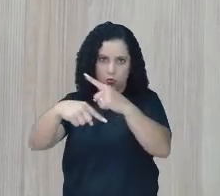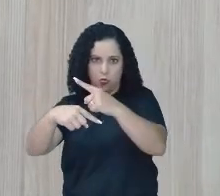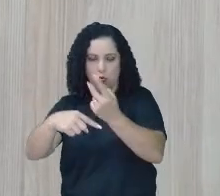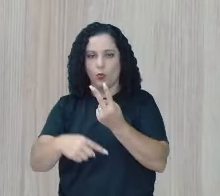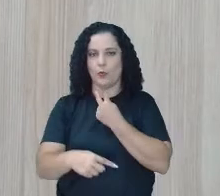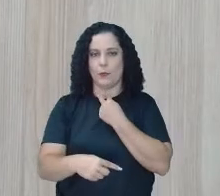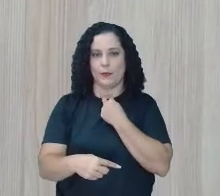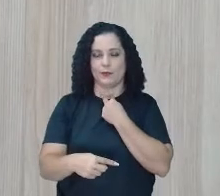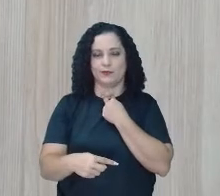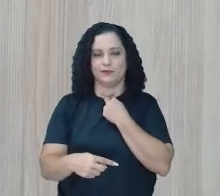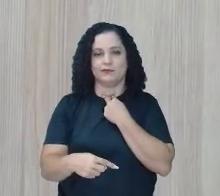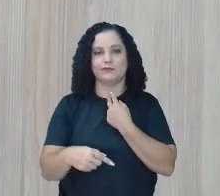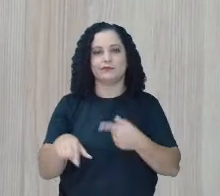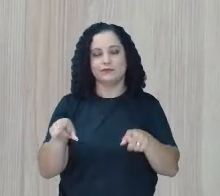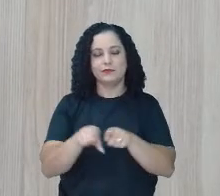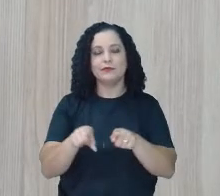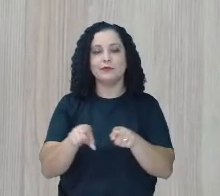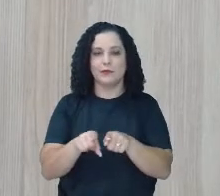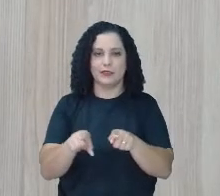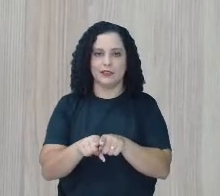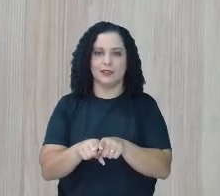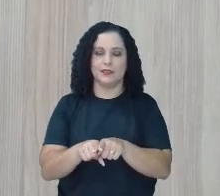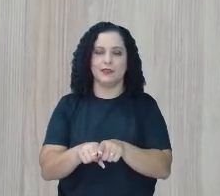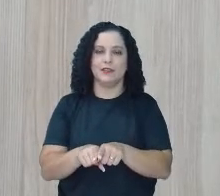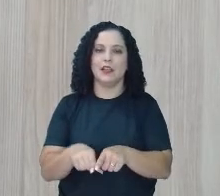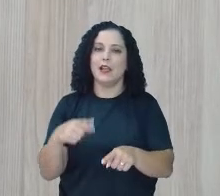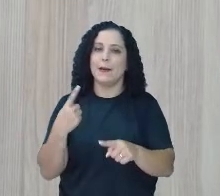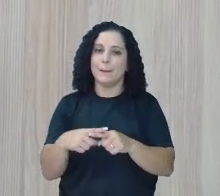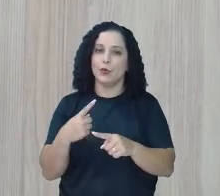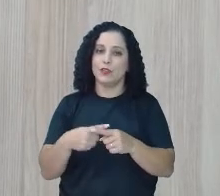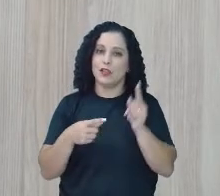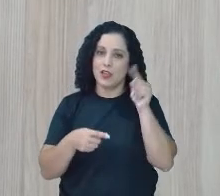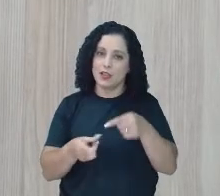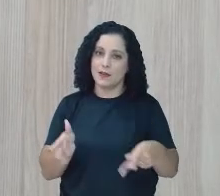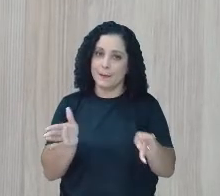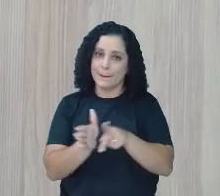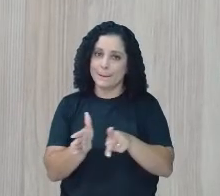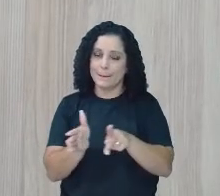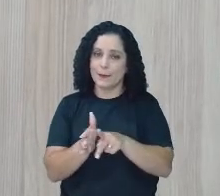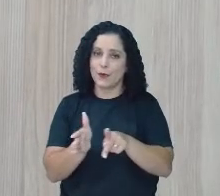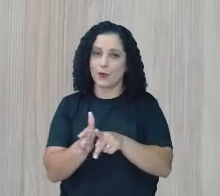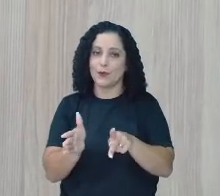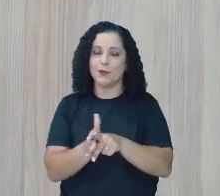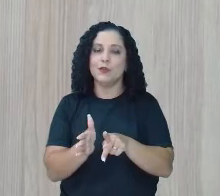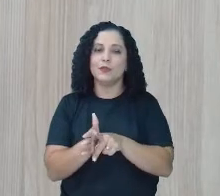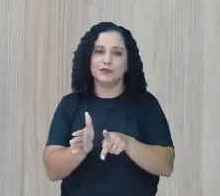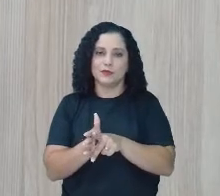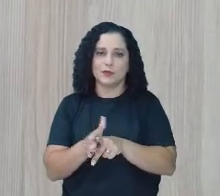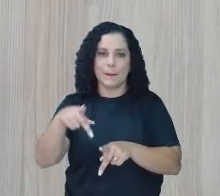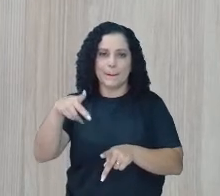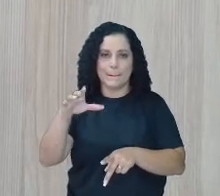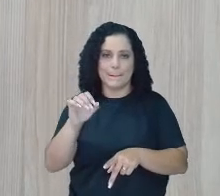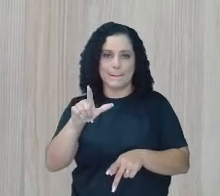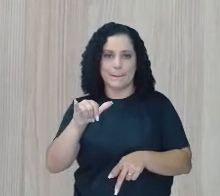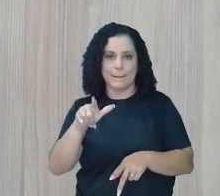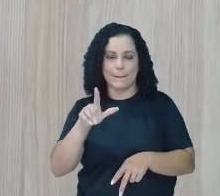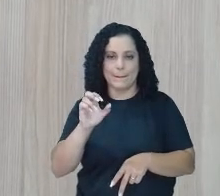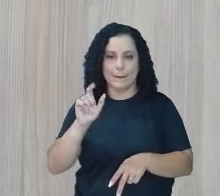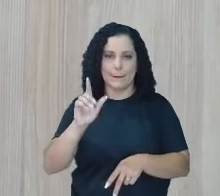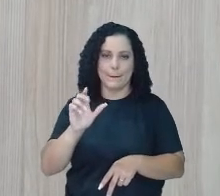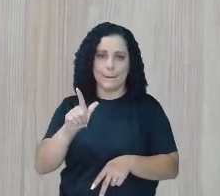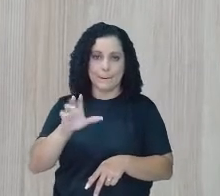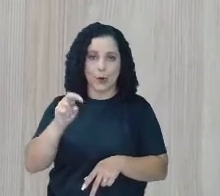eu traço esses segmentos, ele não é uma diagonal, ele é apenas um segmento que forma o polígono, certo?